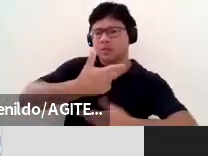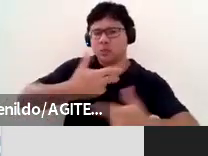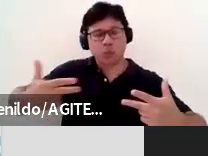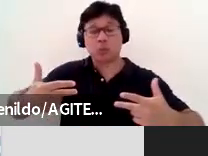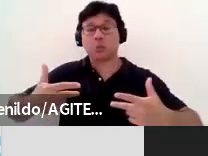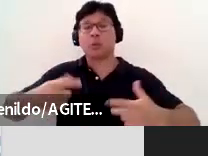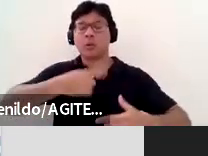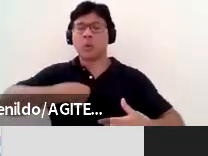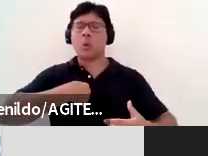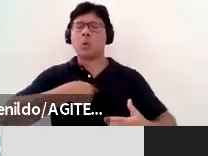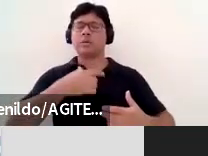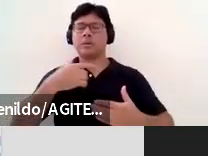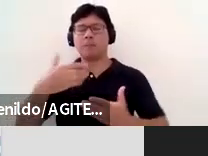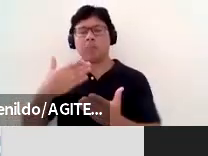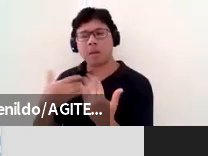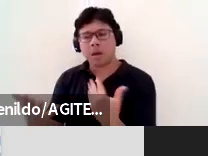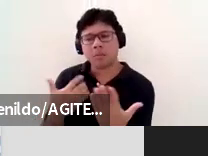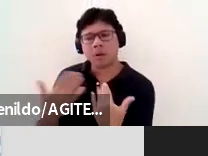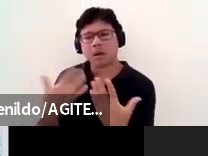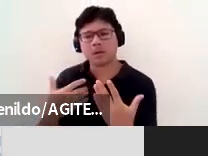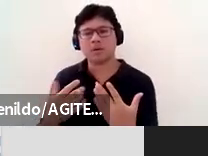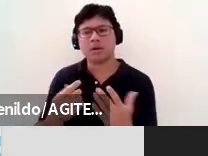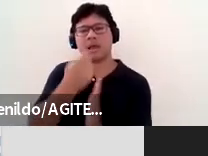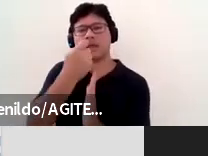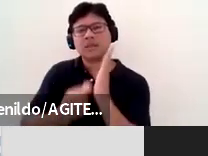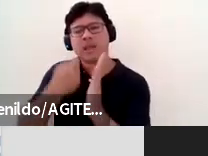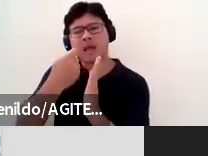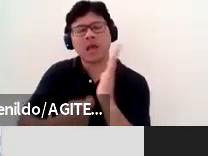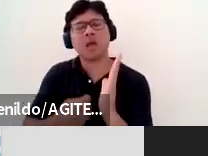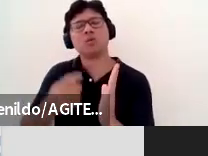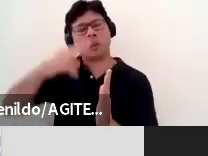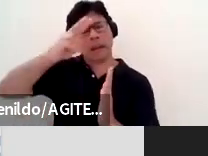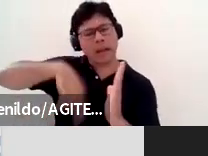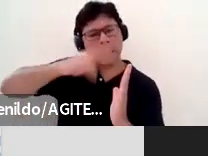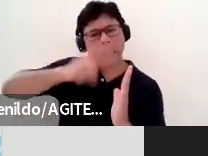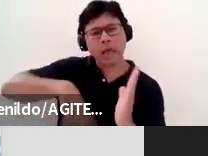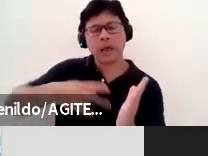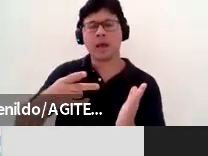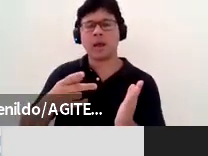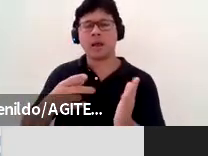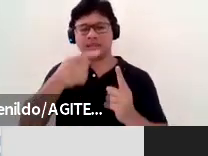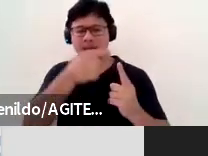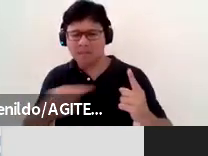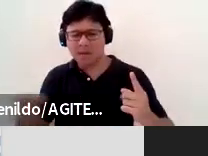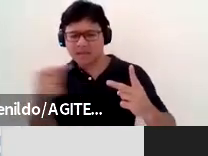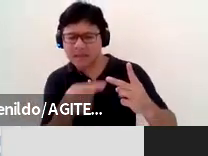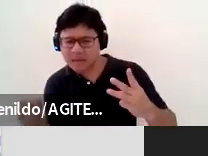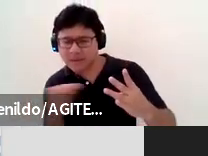né? Desses textos todos que a gente lê todas as semanas, a gente